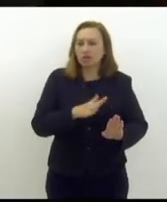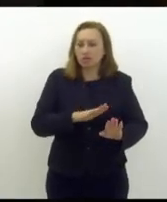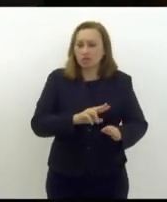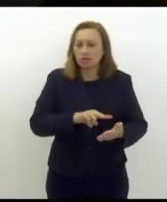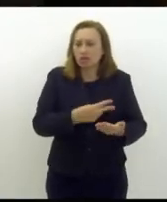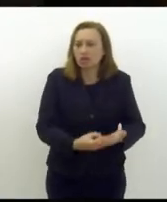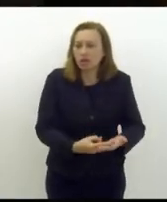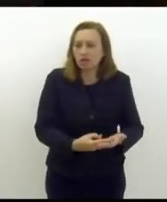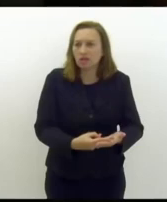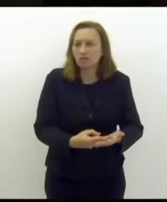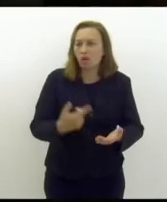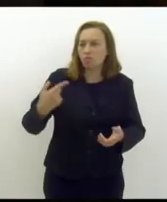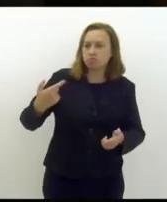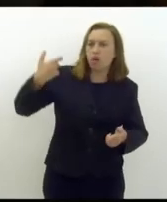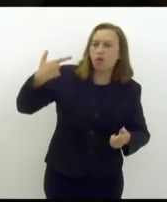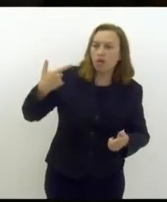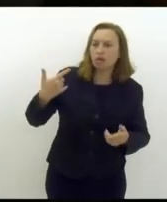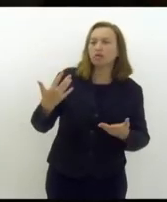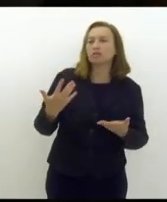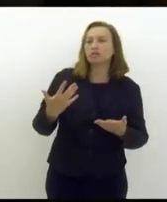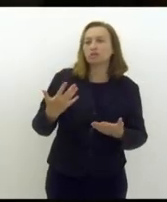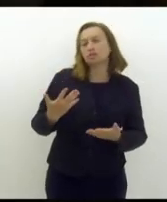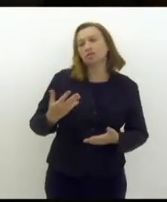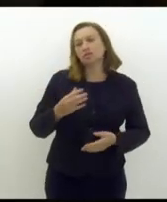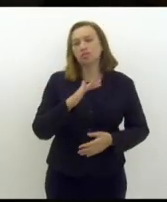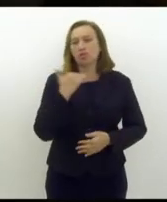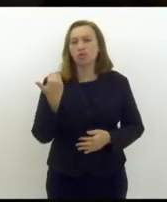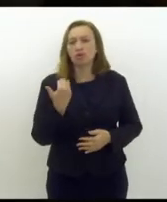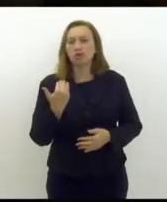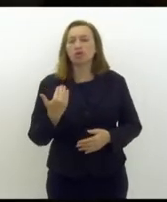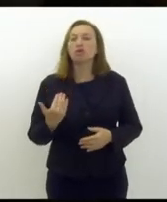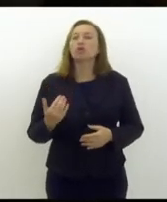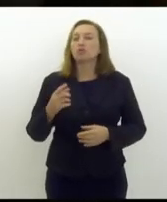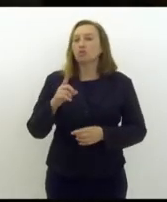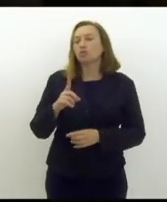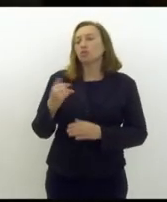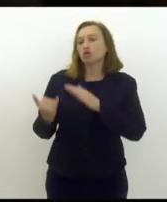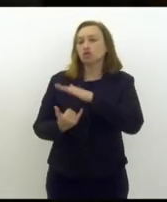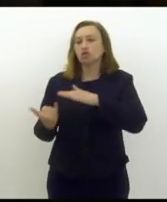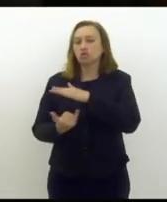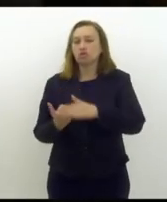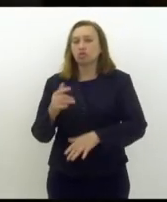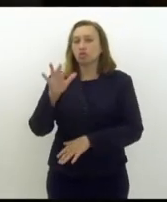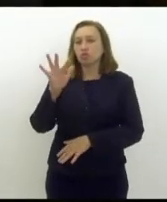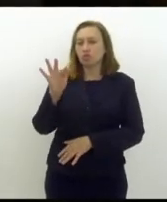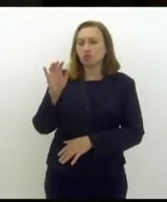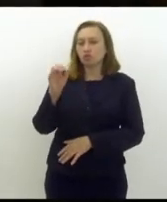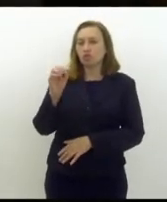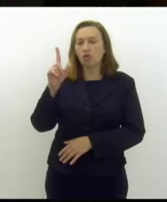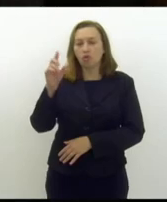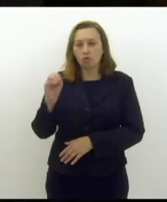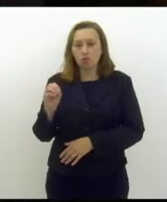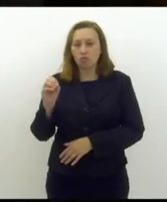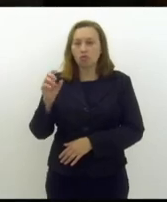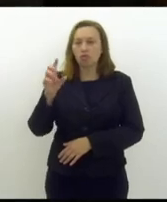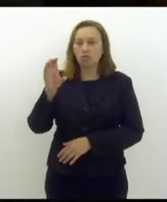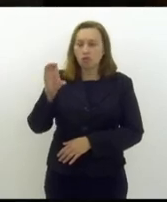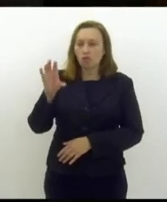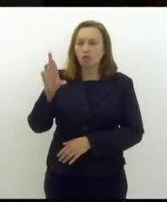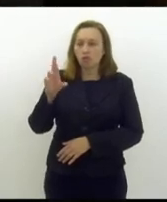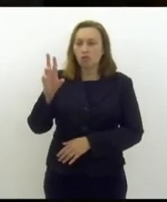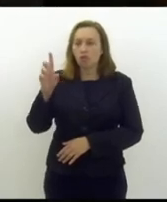sobreviveu os dados do Instituto fogo cruzado que saíram esta semana confirmam